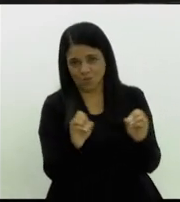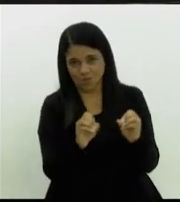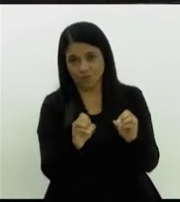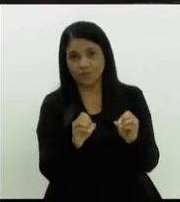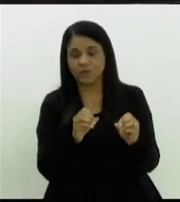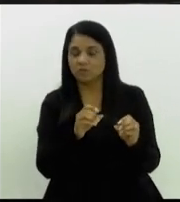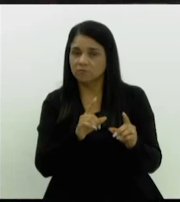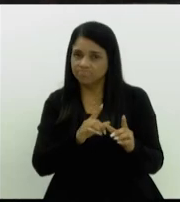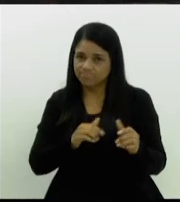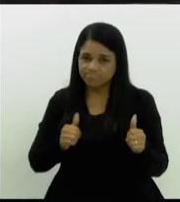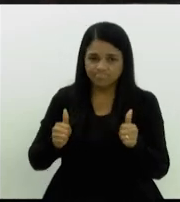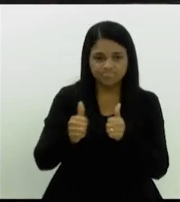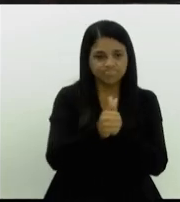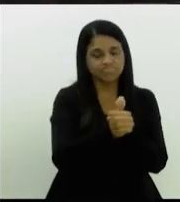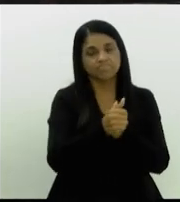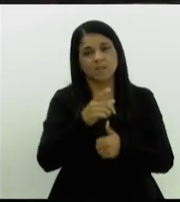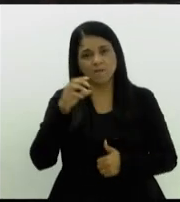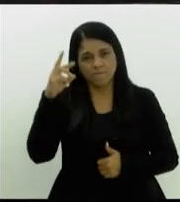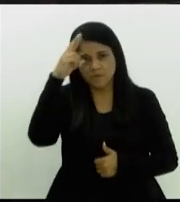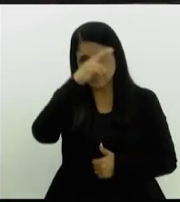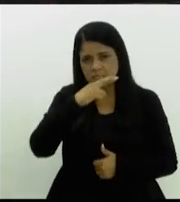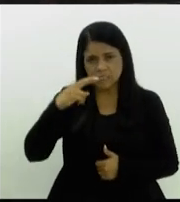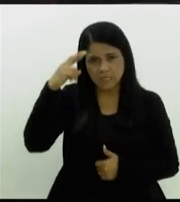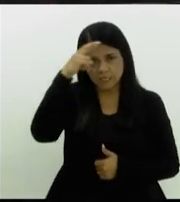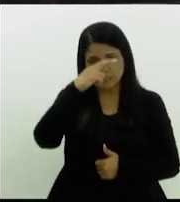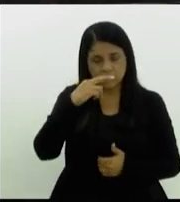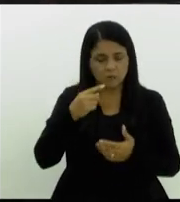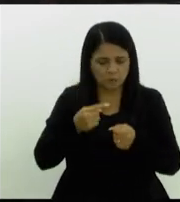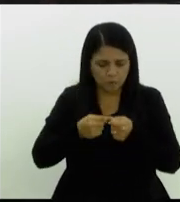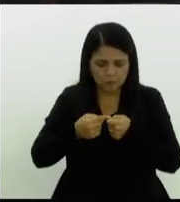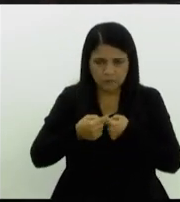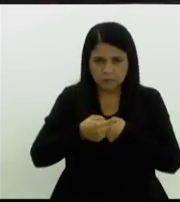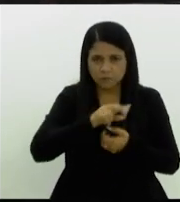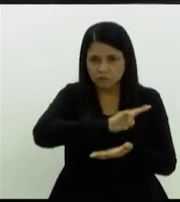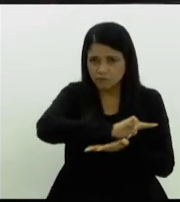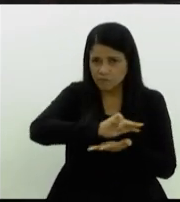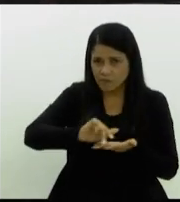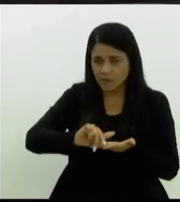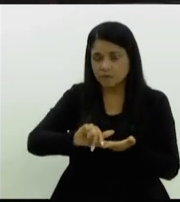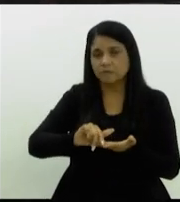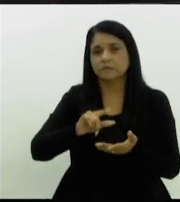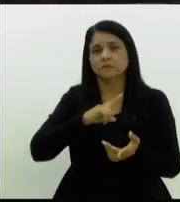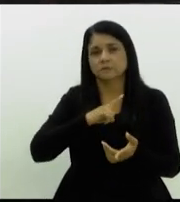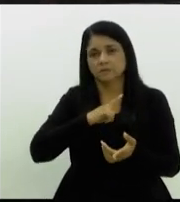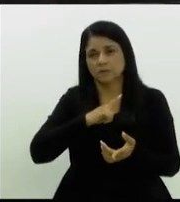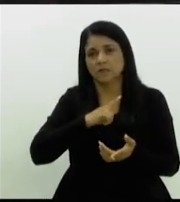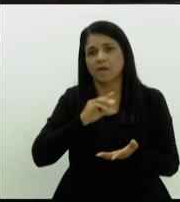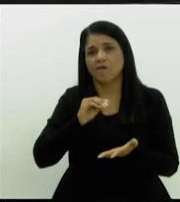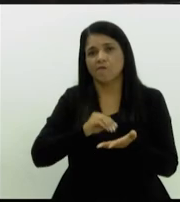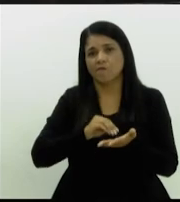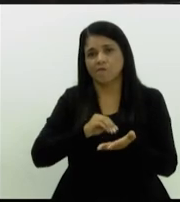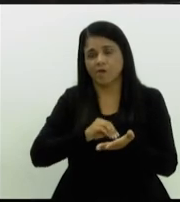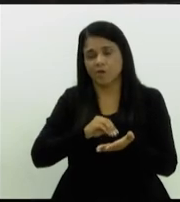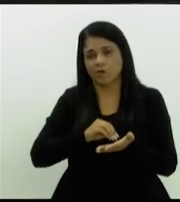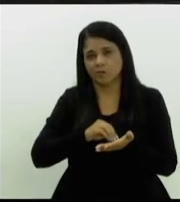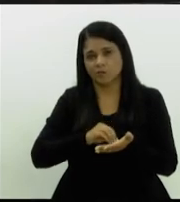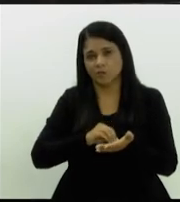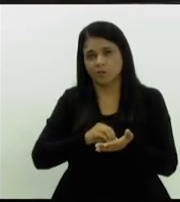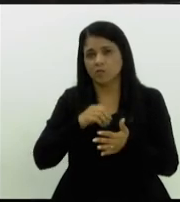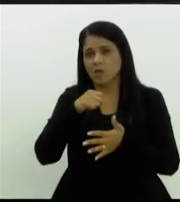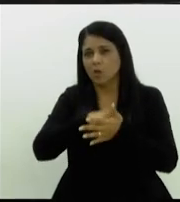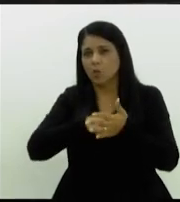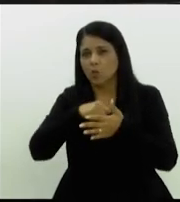frente, fazendo fiscalização em diversos municípios. Existe também a pauta da